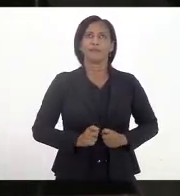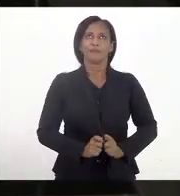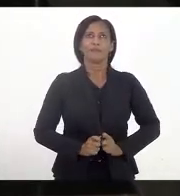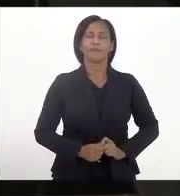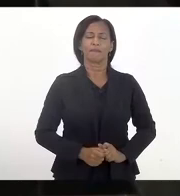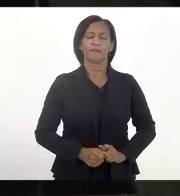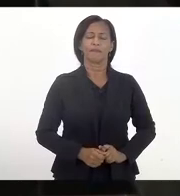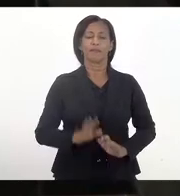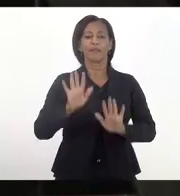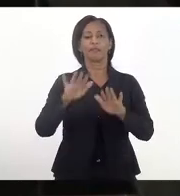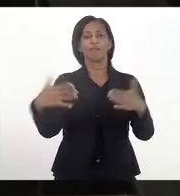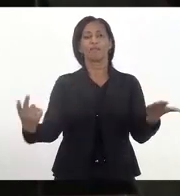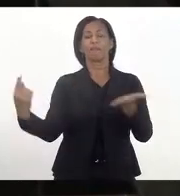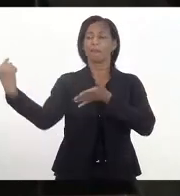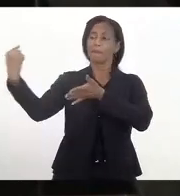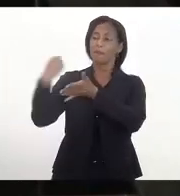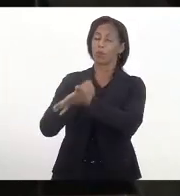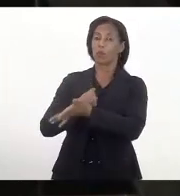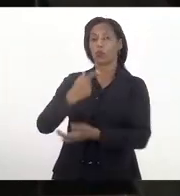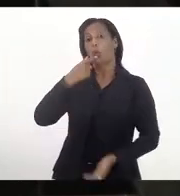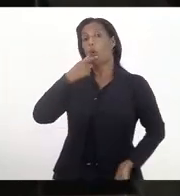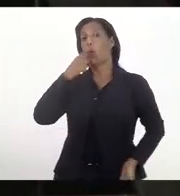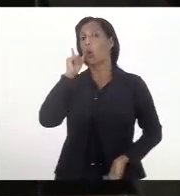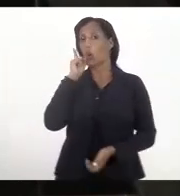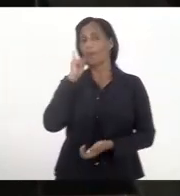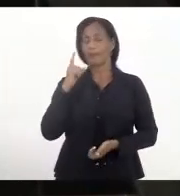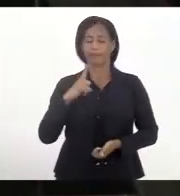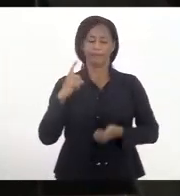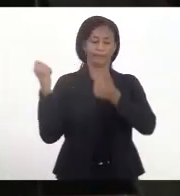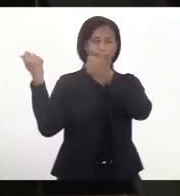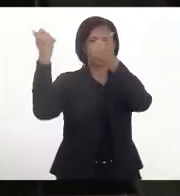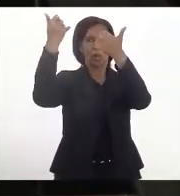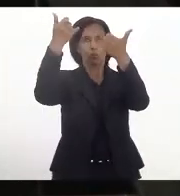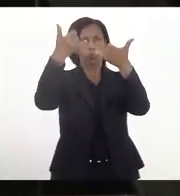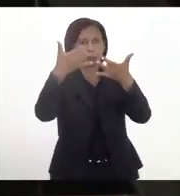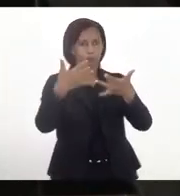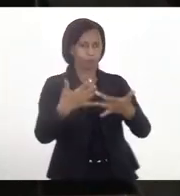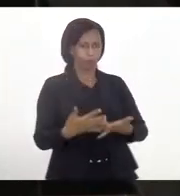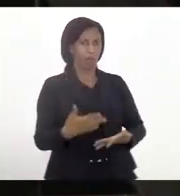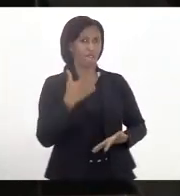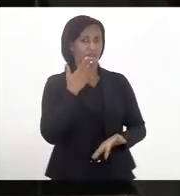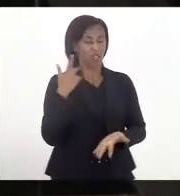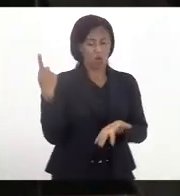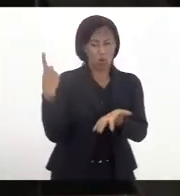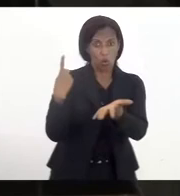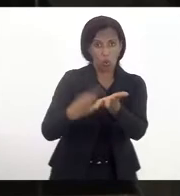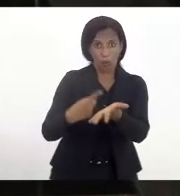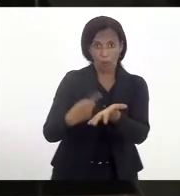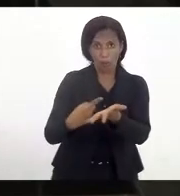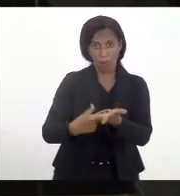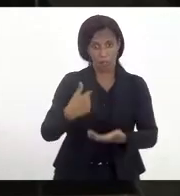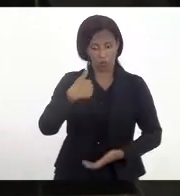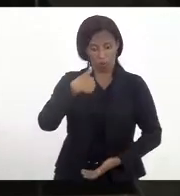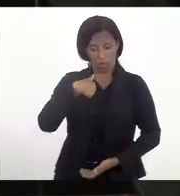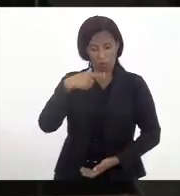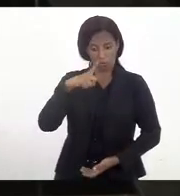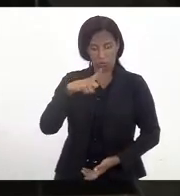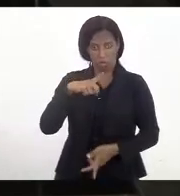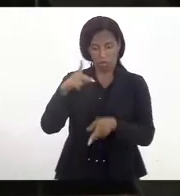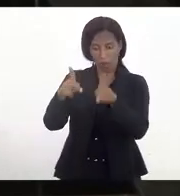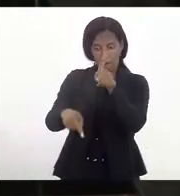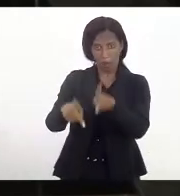escutei aqui no dia de ontem o que disse que os compromissos que assumi com a população lá